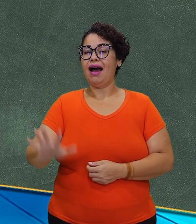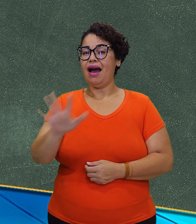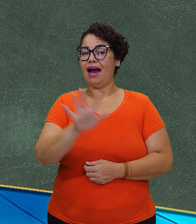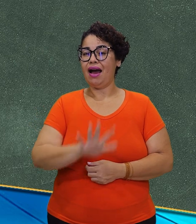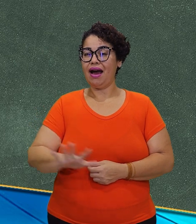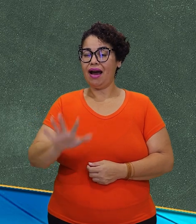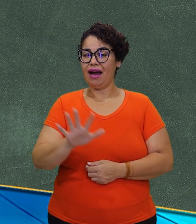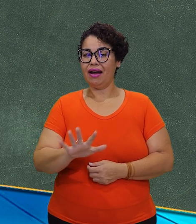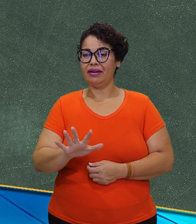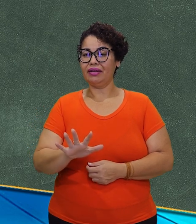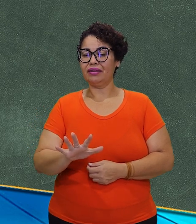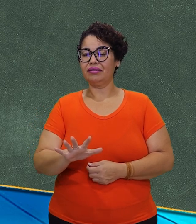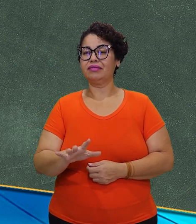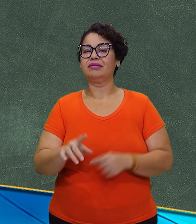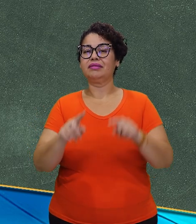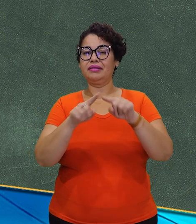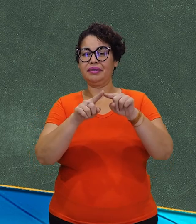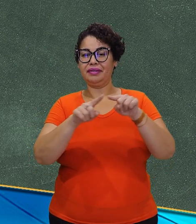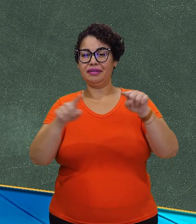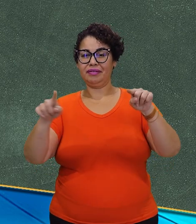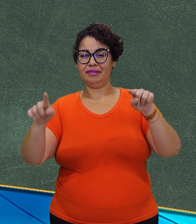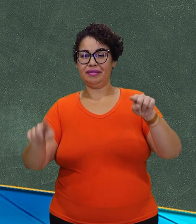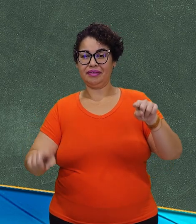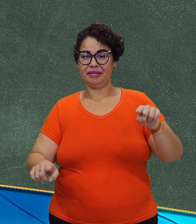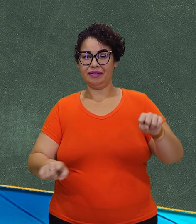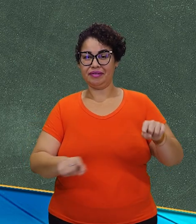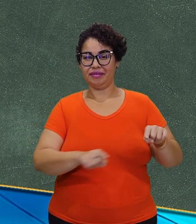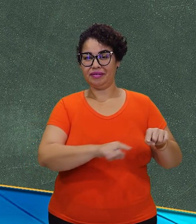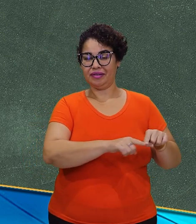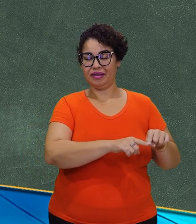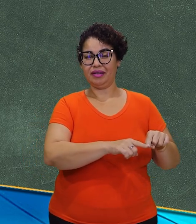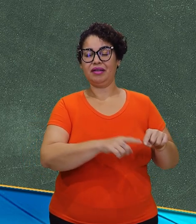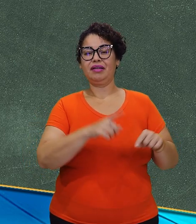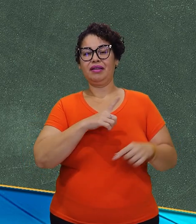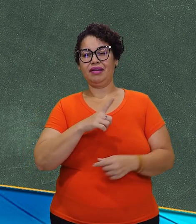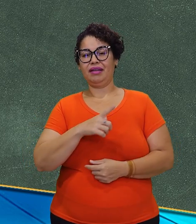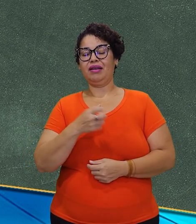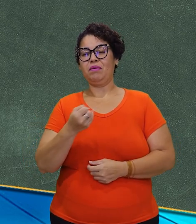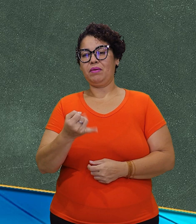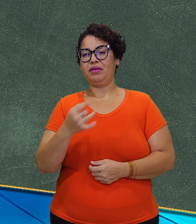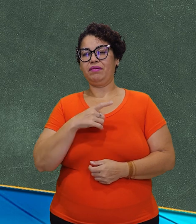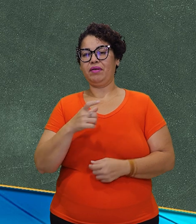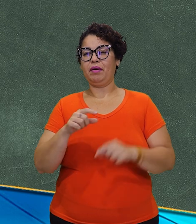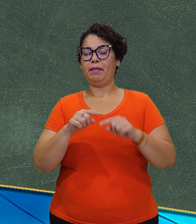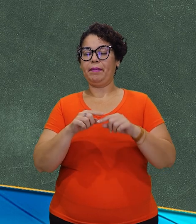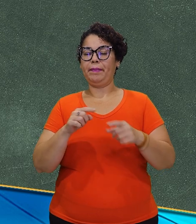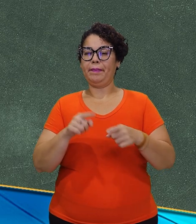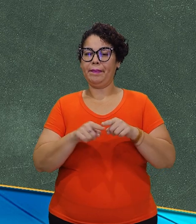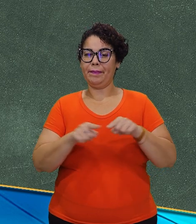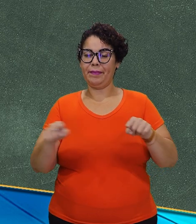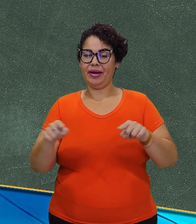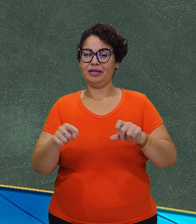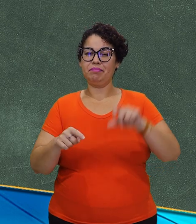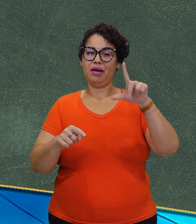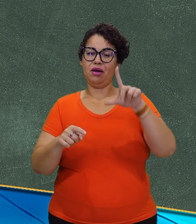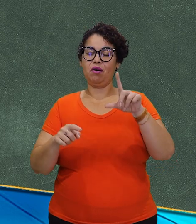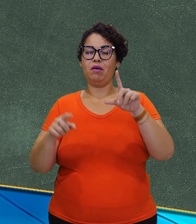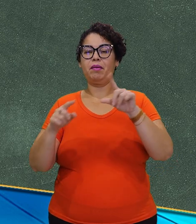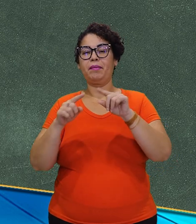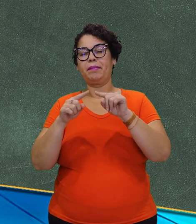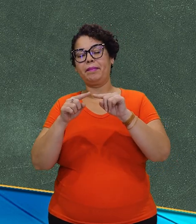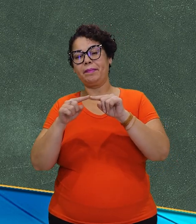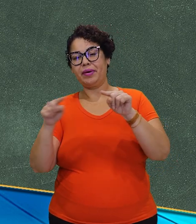área de um trapézio é dada por, como já vimos, base maior mais